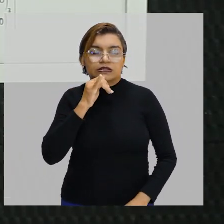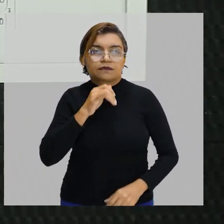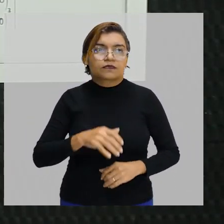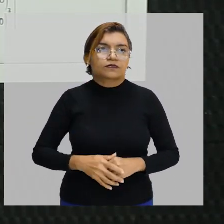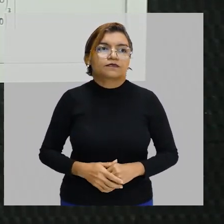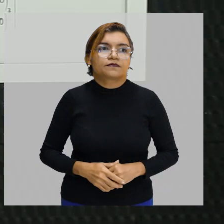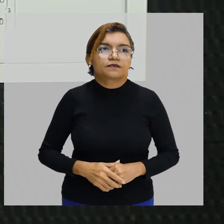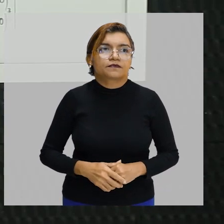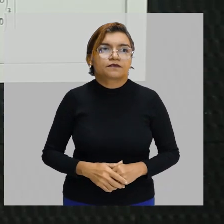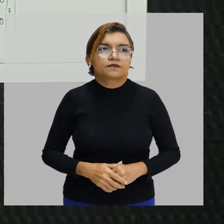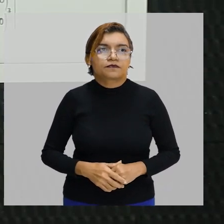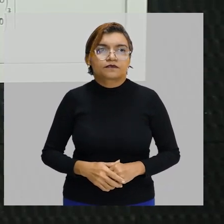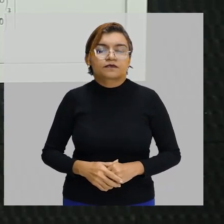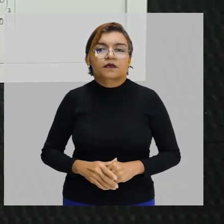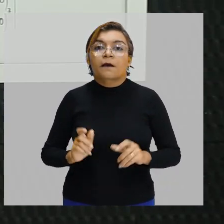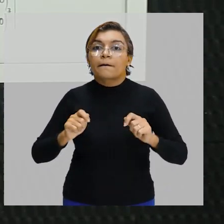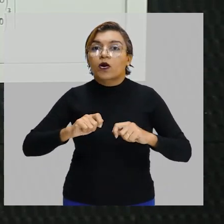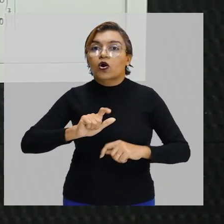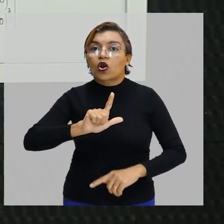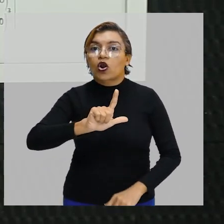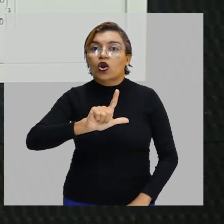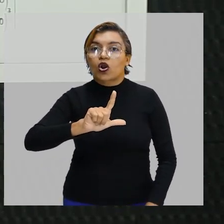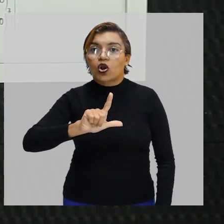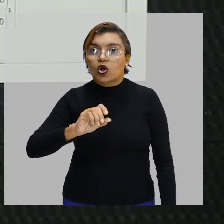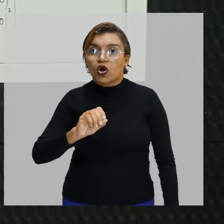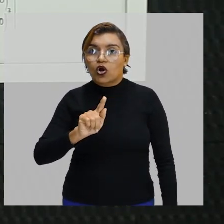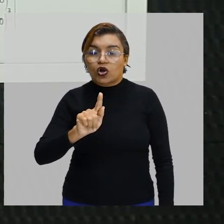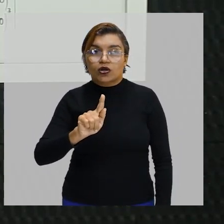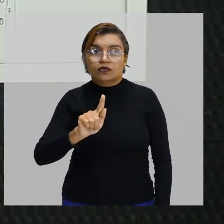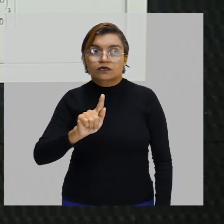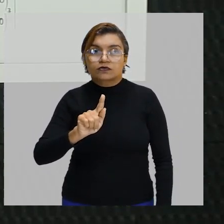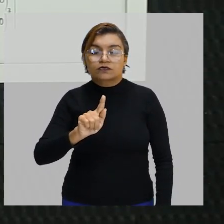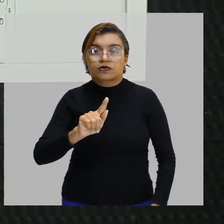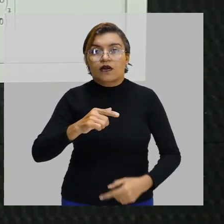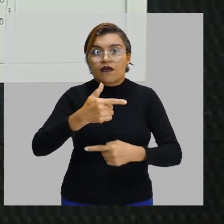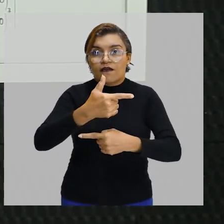log de 20 dividido por 2.